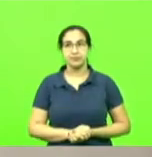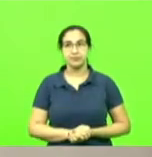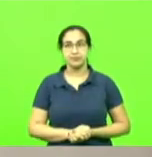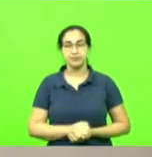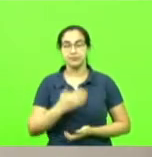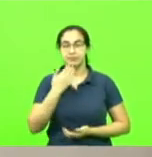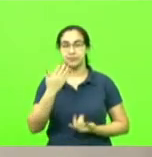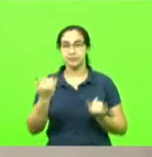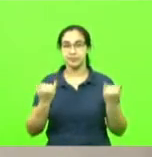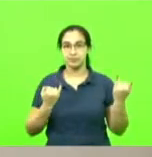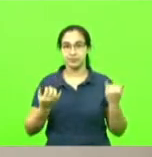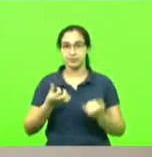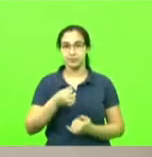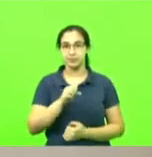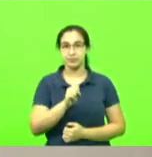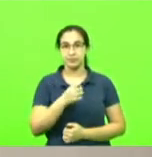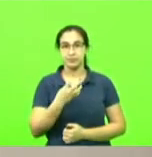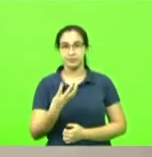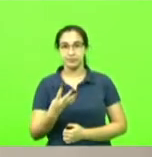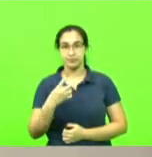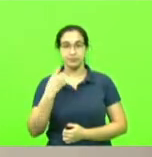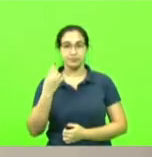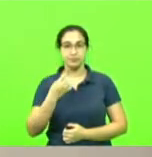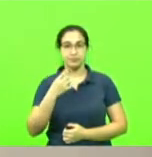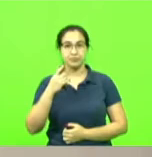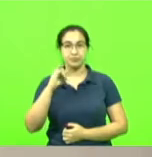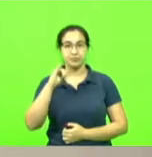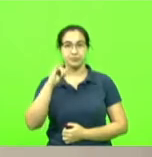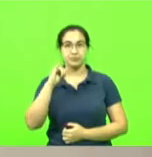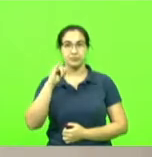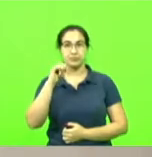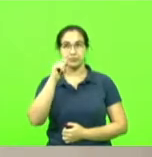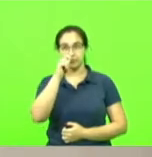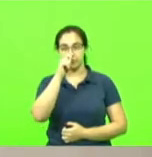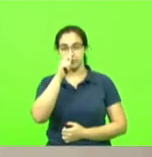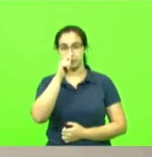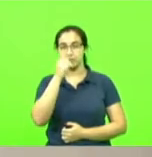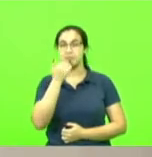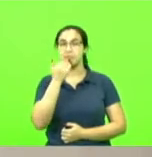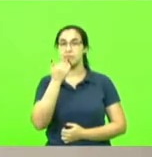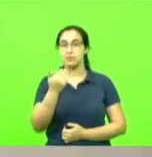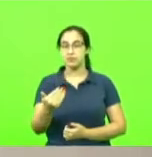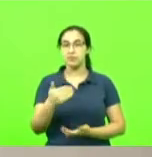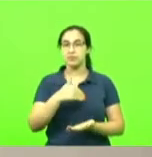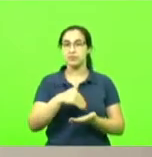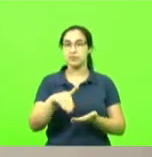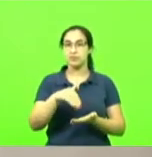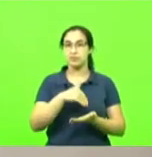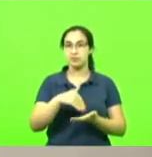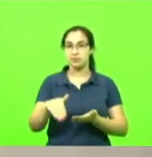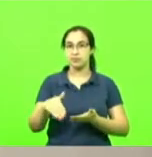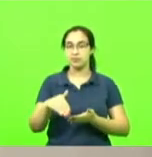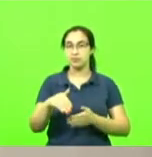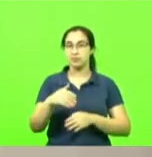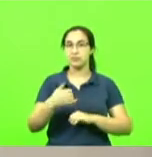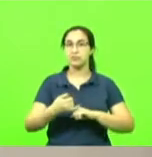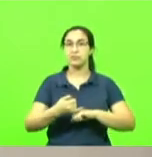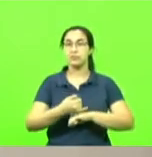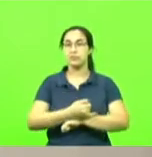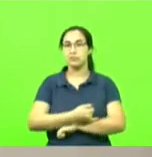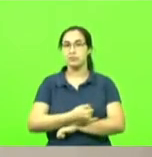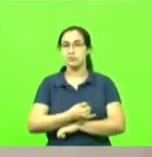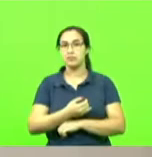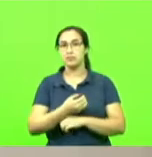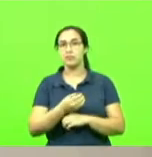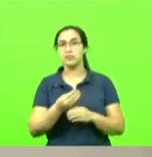Pedido de informação 684, deputado João Amin, solicitando ao secretário de Estado da Infraestrutura informações acerca da possibilidade de